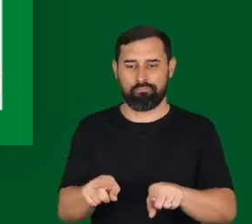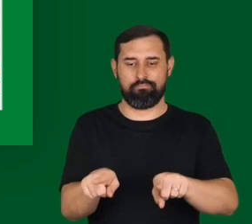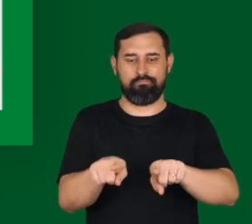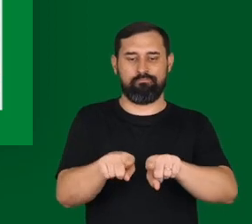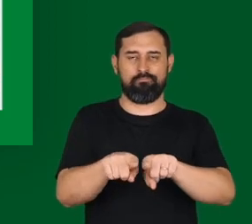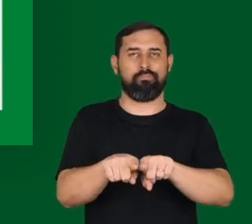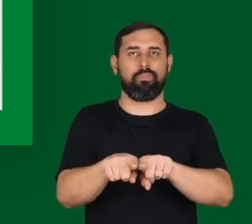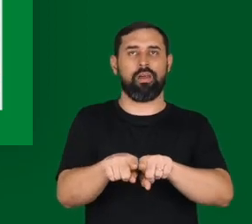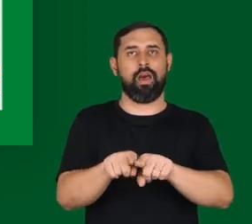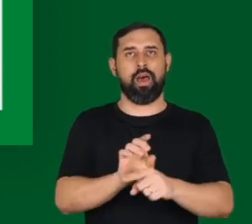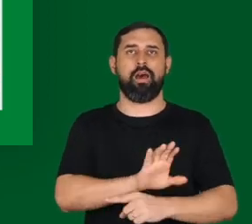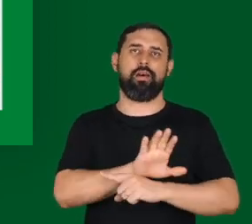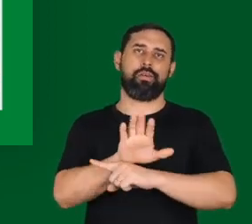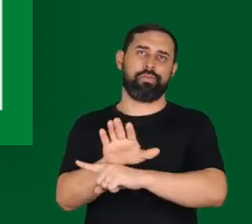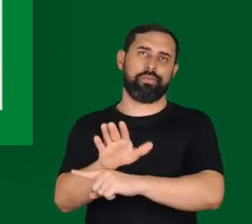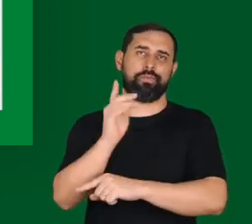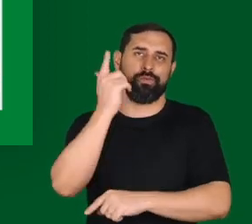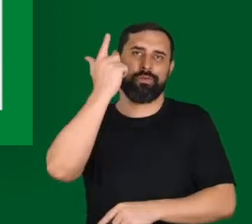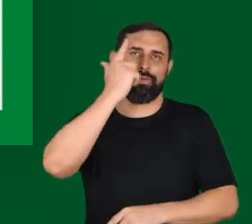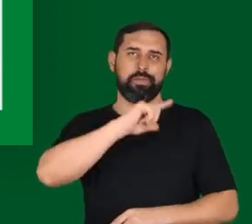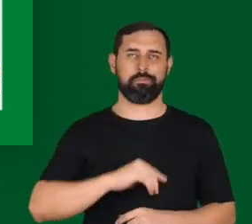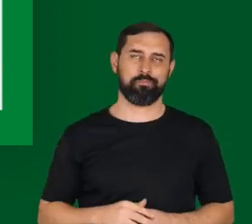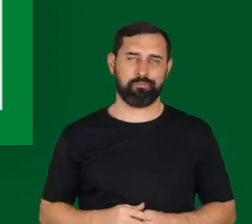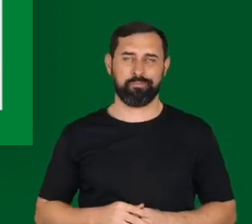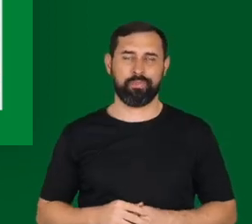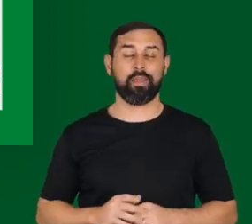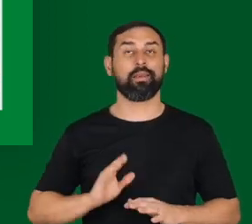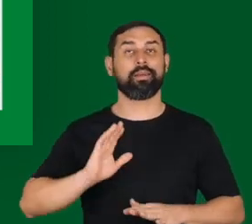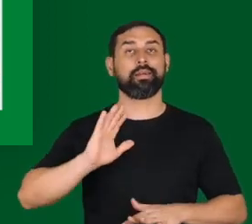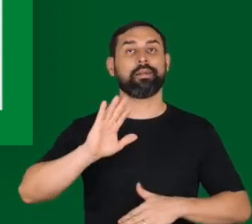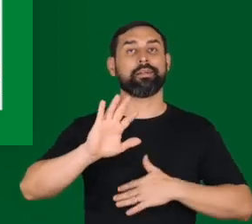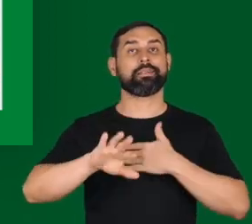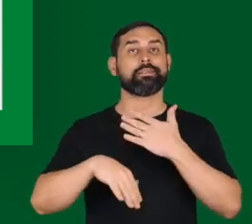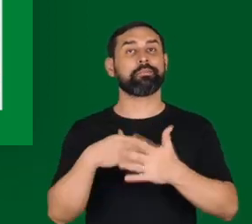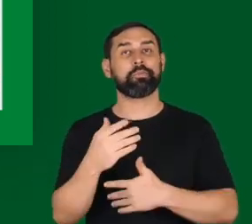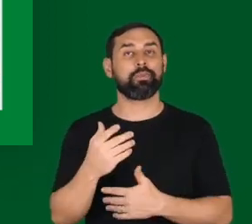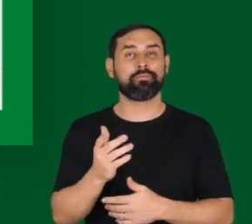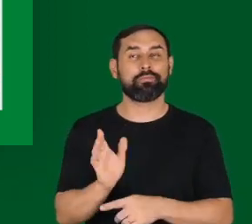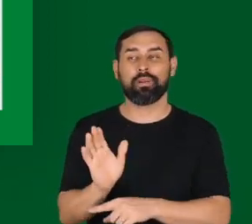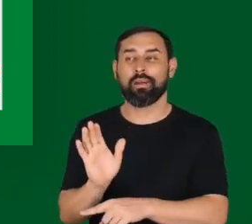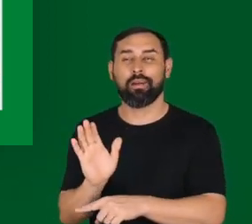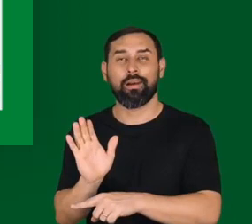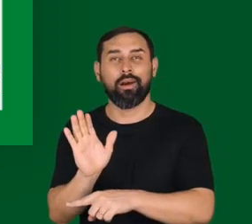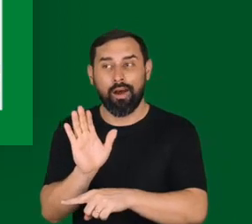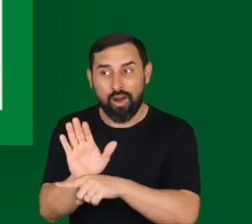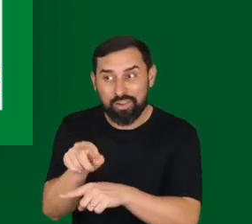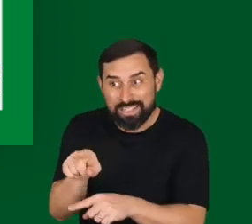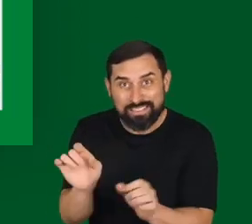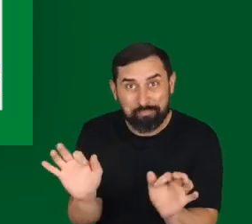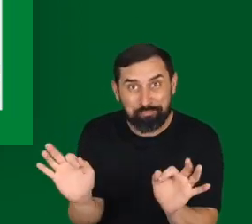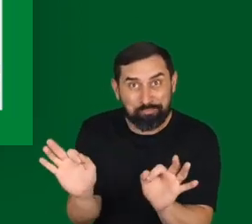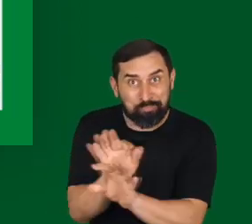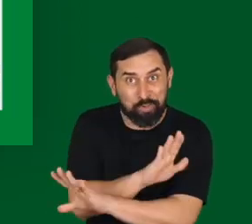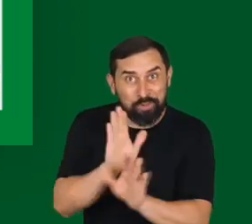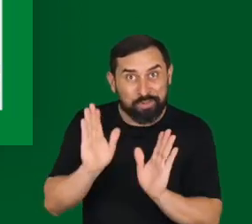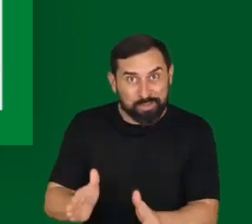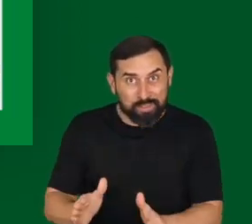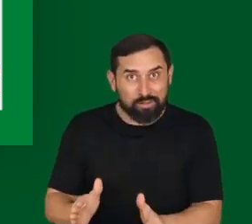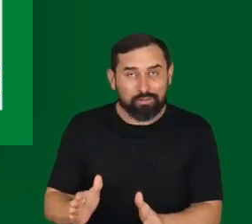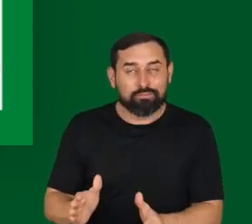gente já tem um fechamento ali fisiológico, anatômico, na verdade. E aí, além disso, a gente associa